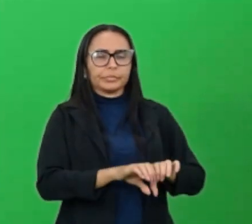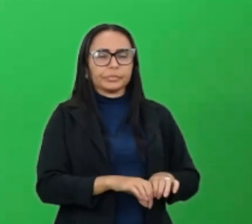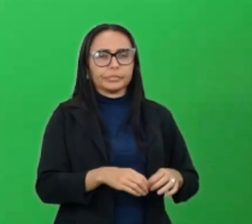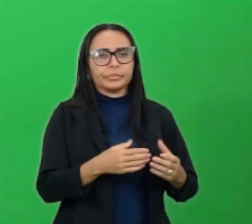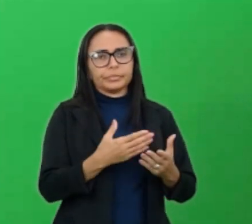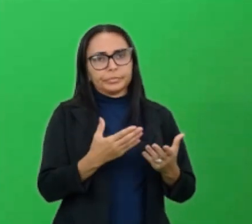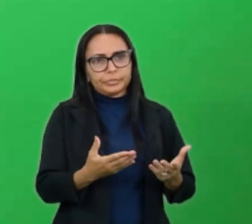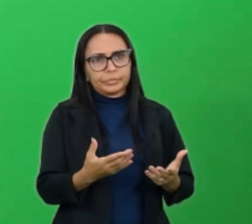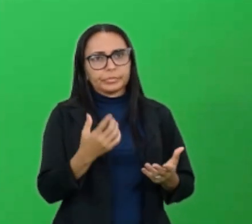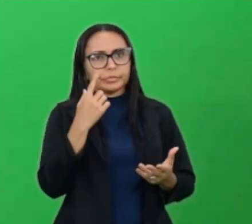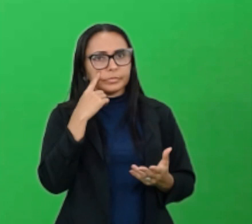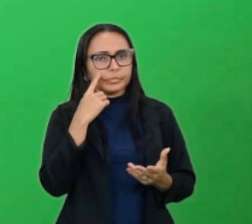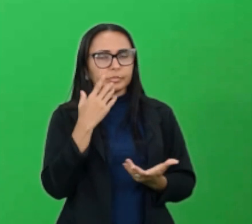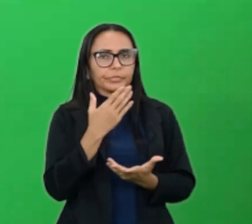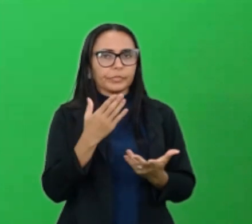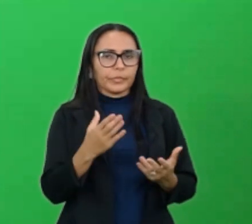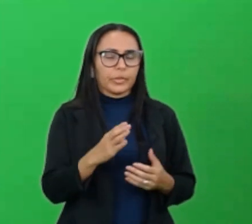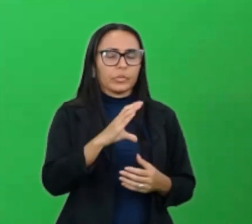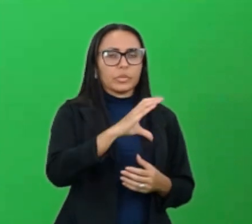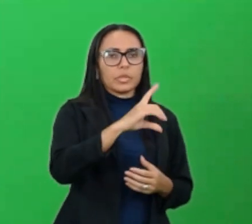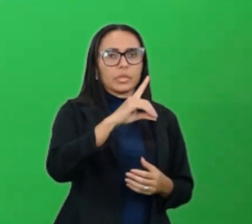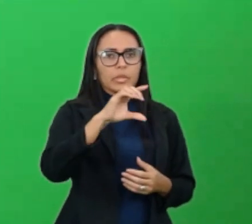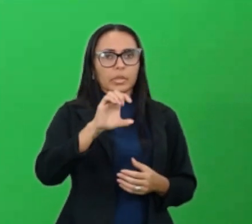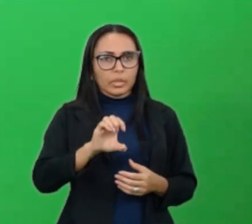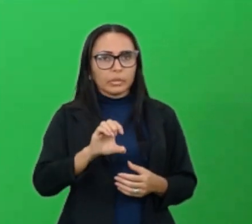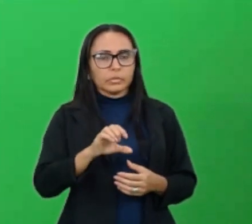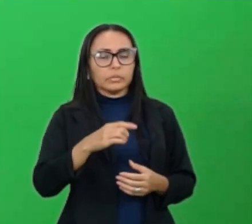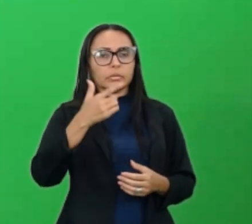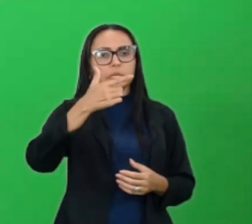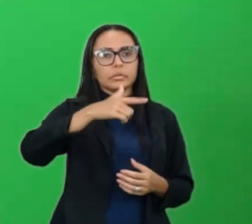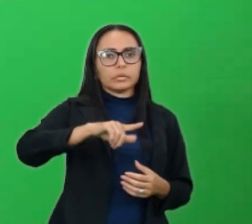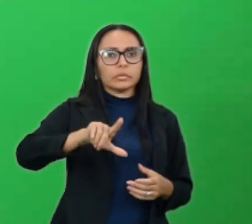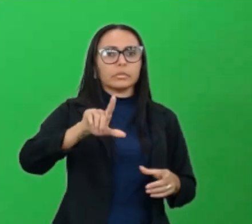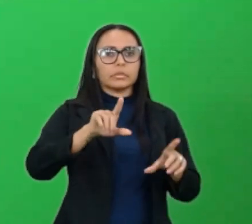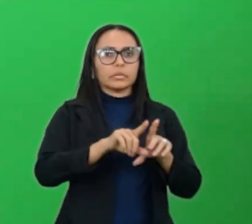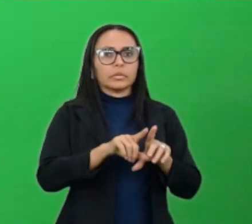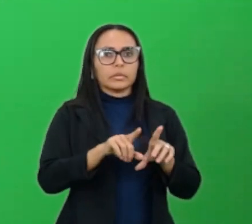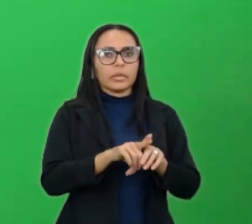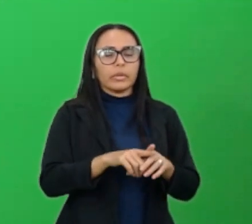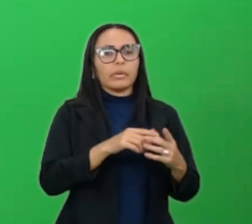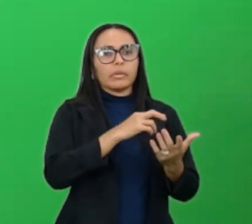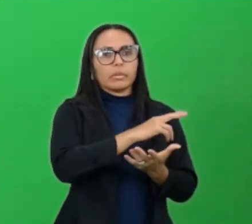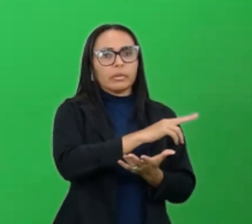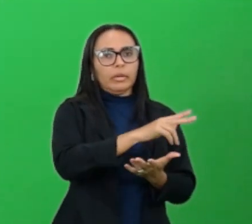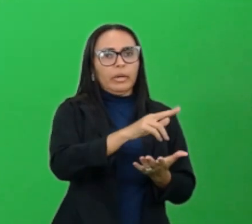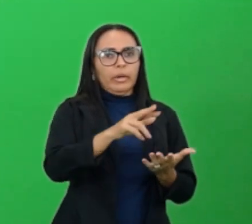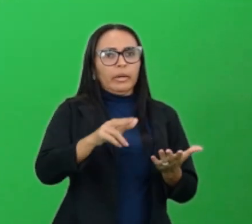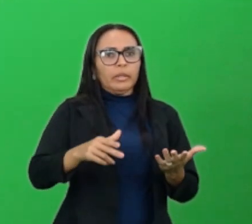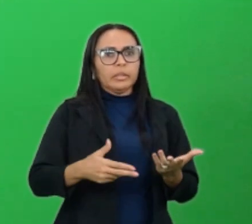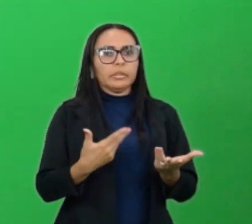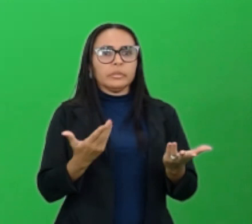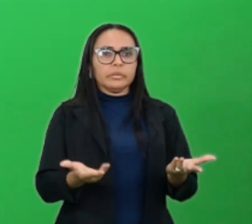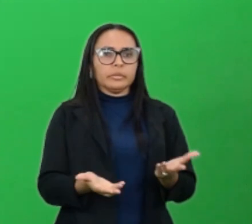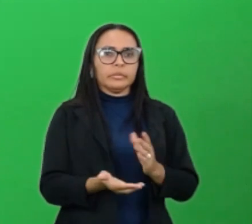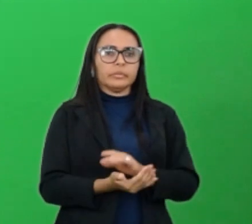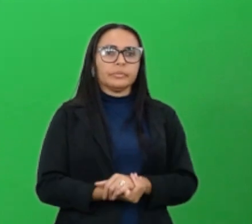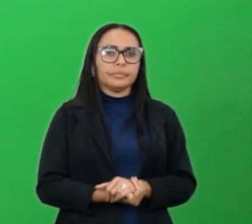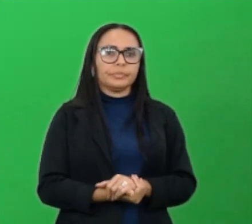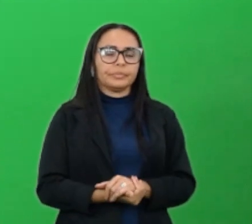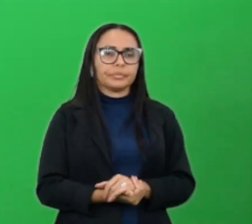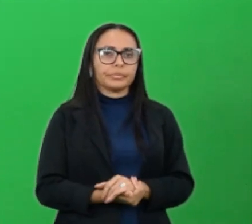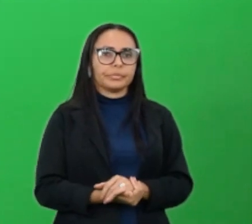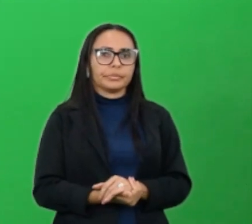da OCDE e de outras várias entidades que